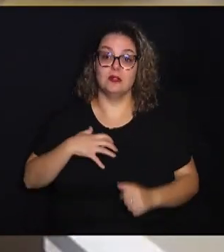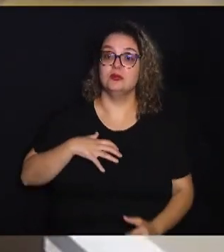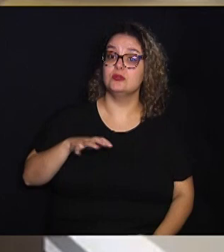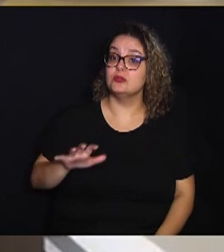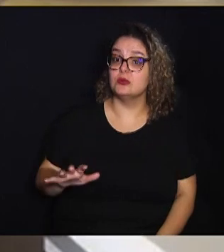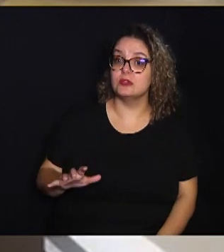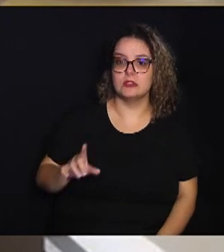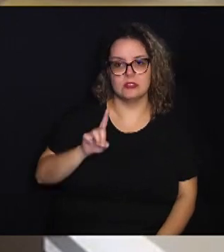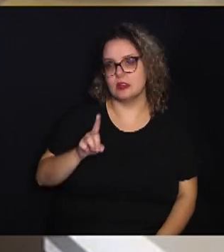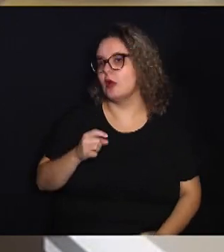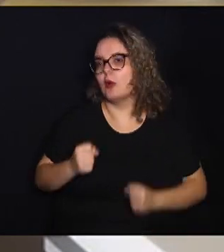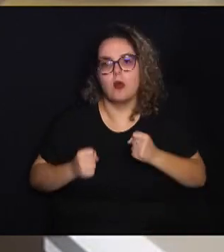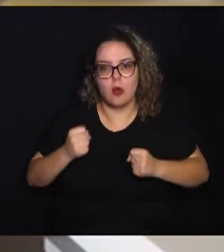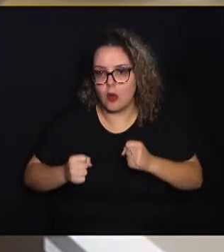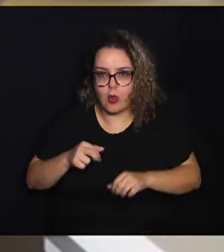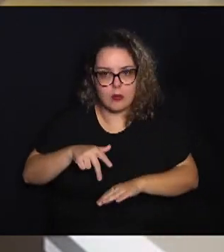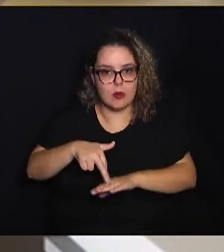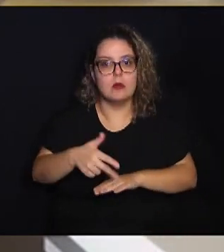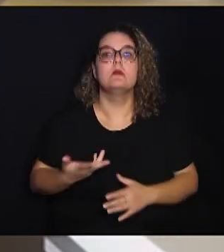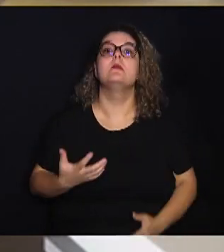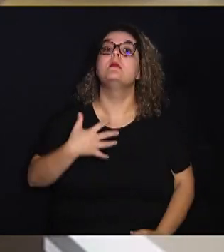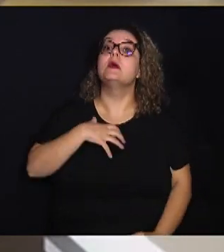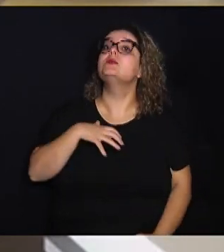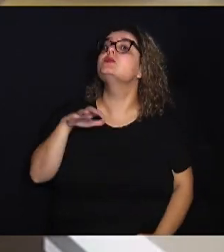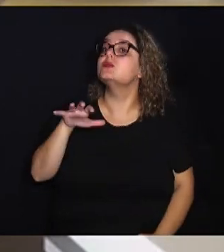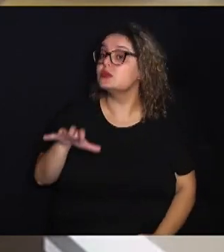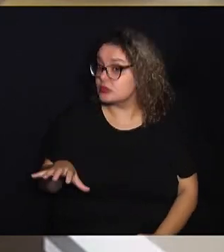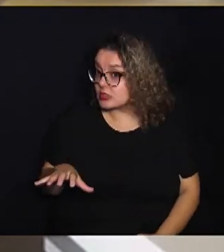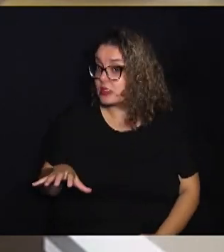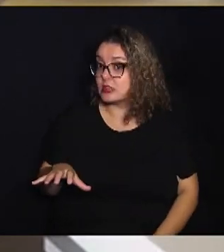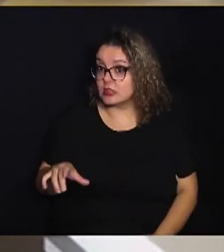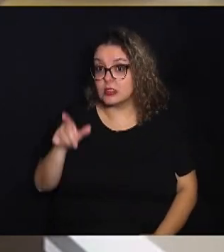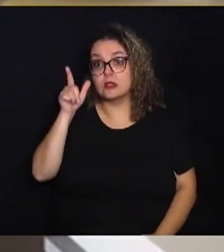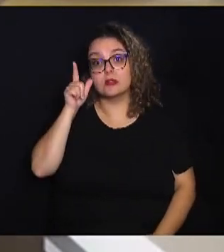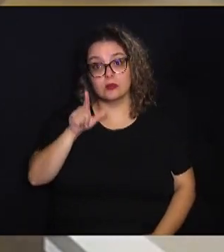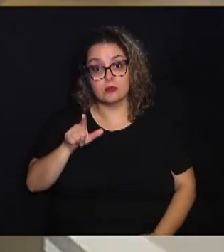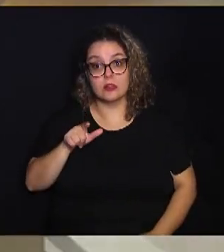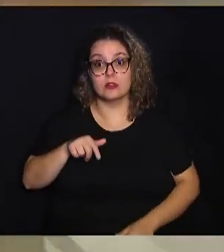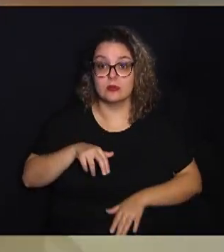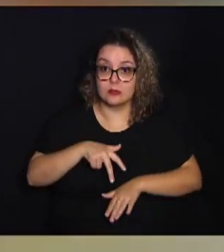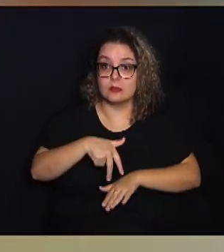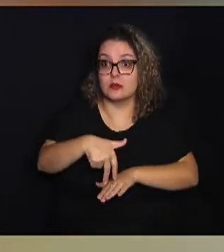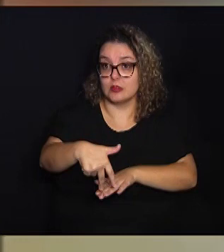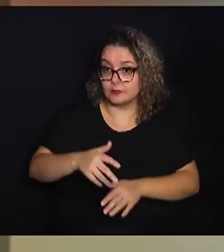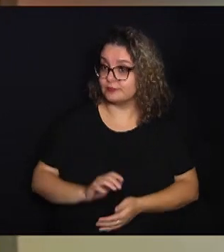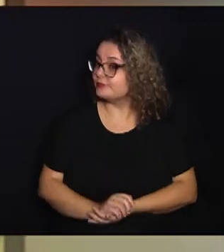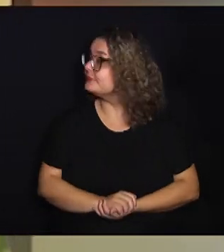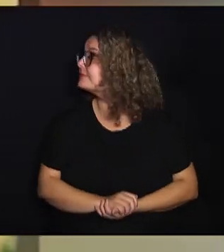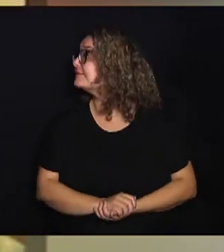Não corre com as pernas, mas do jeito com que ele consegue se locomover.